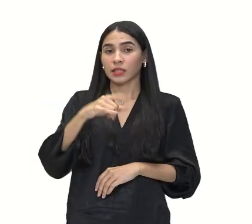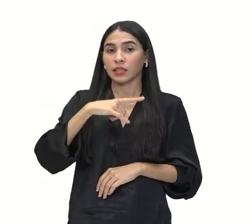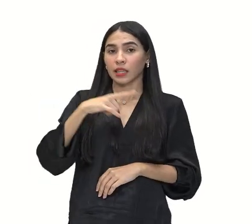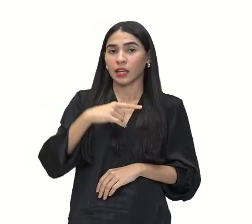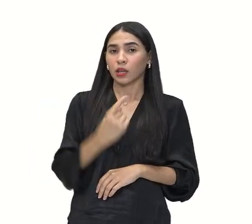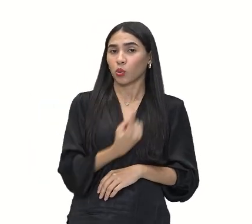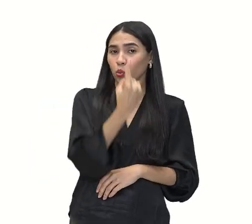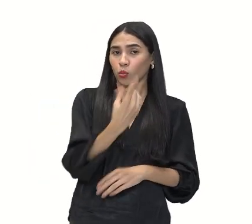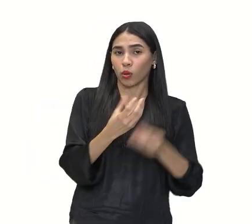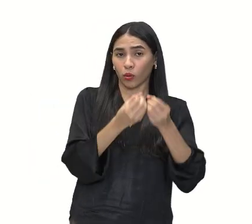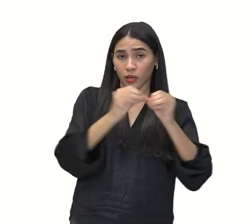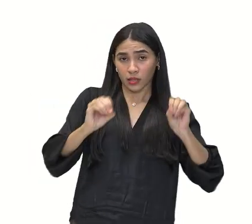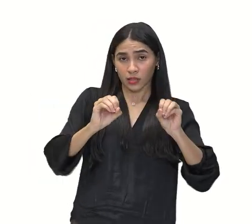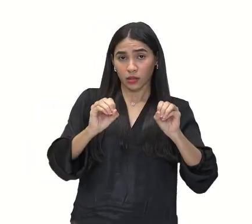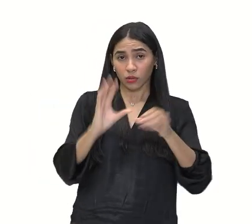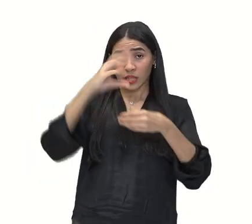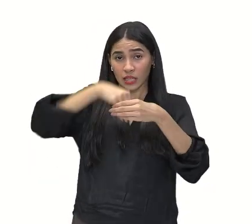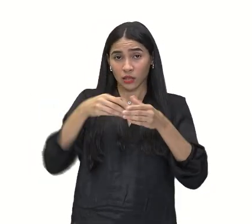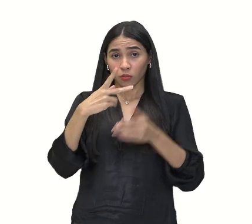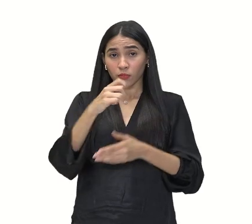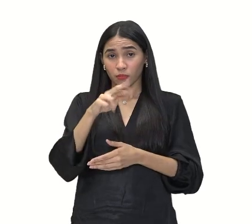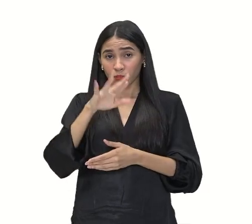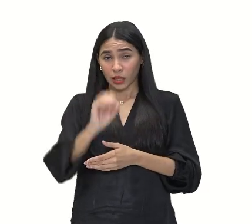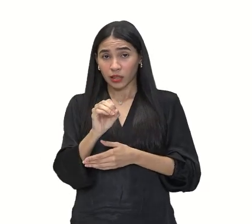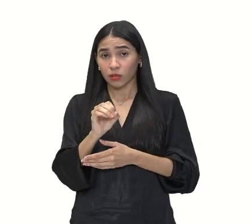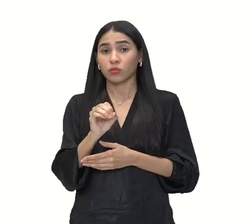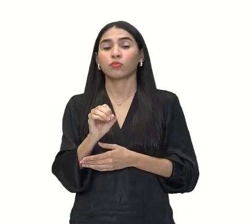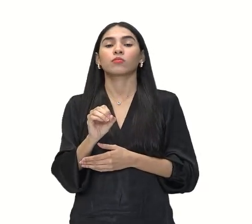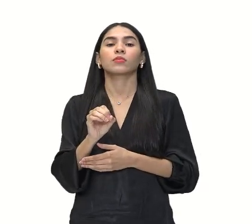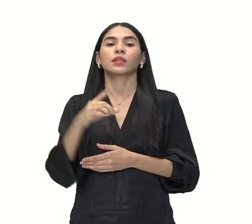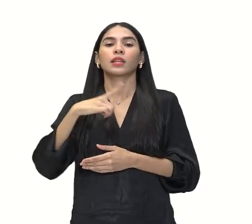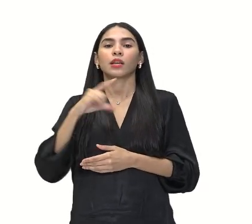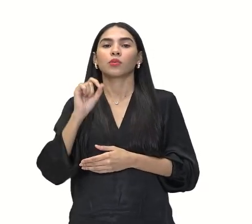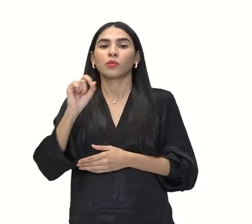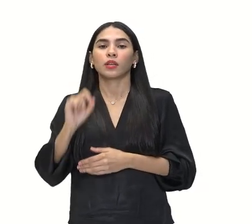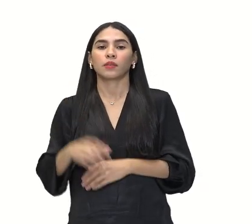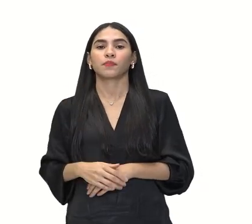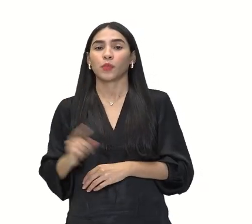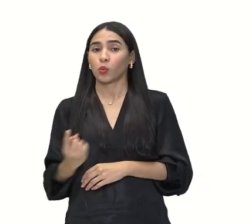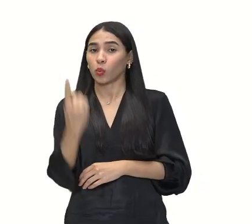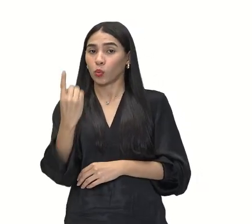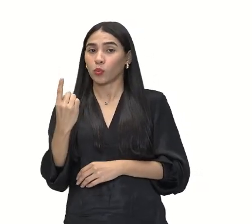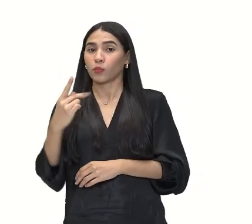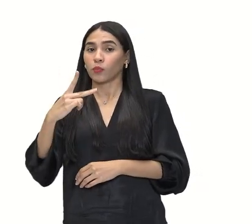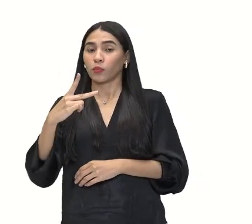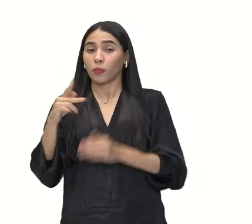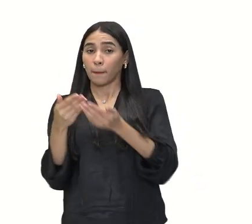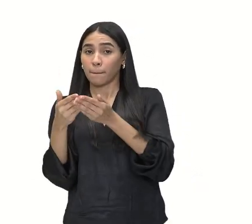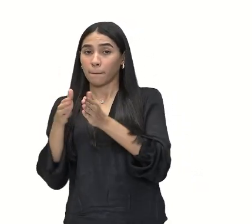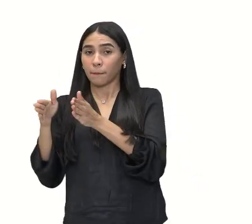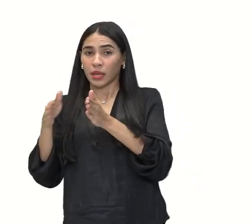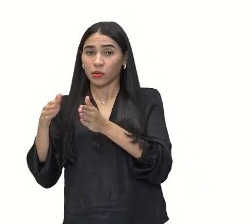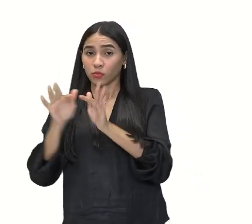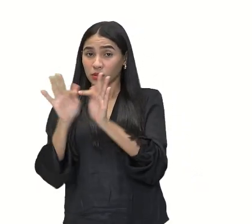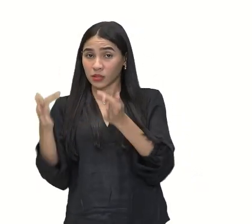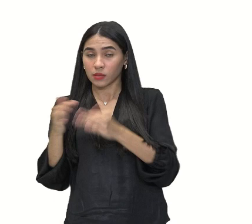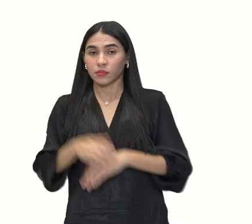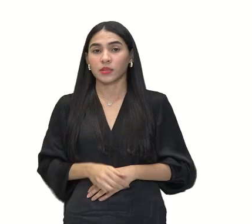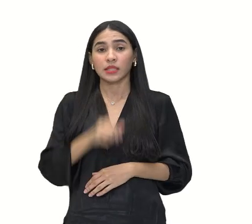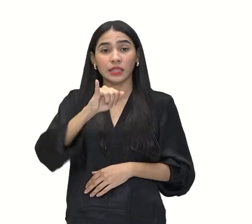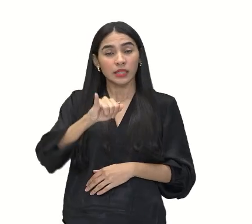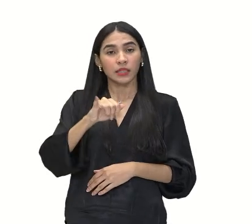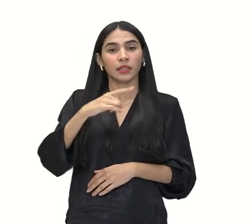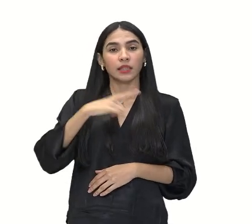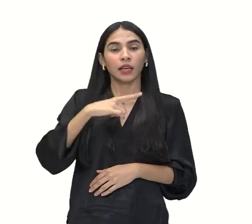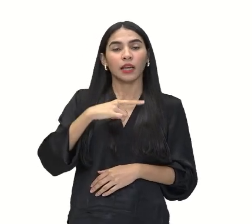uma oração no meu período, eu tenho apenas um período simples, ok? Se eu tenho duas ou